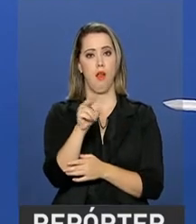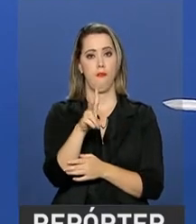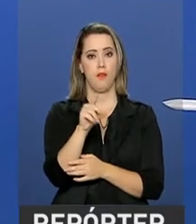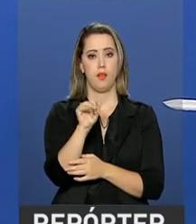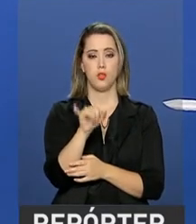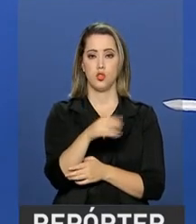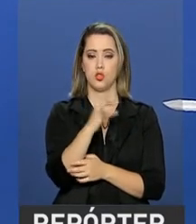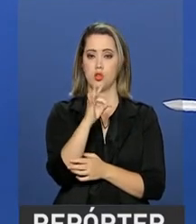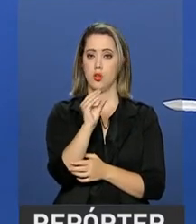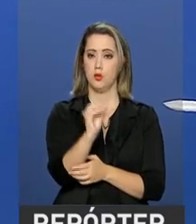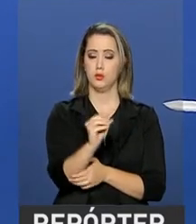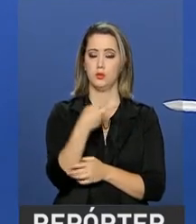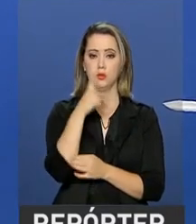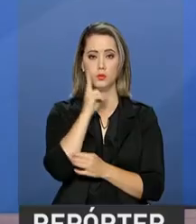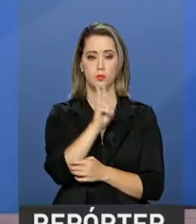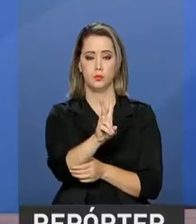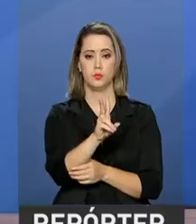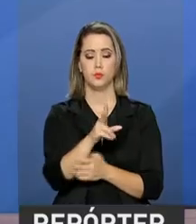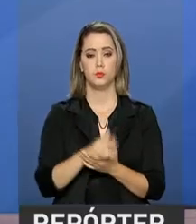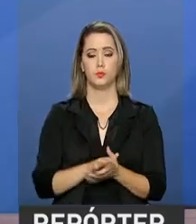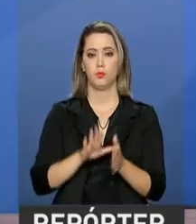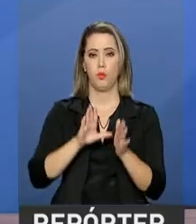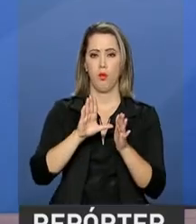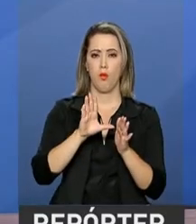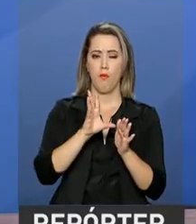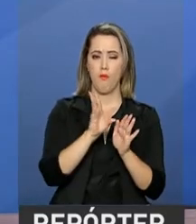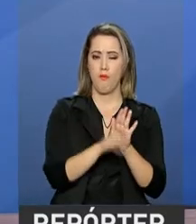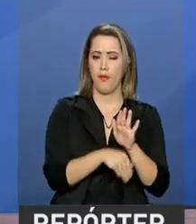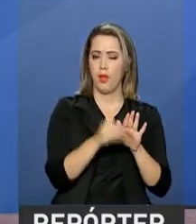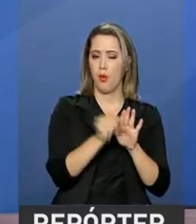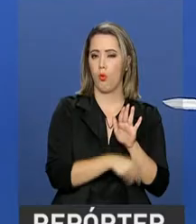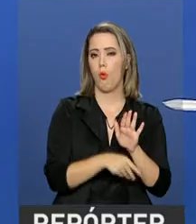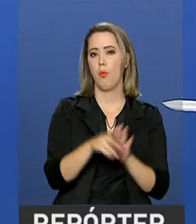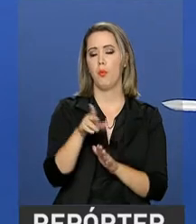desvios na petrobras em nenhum momento